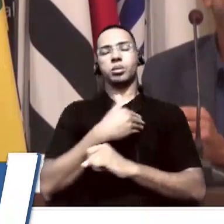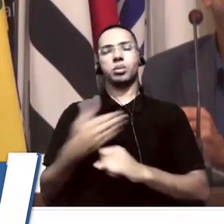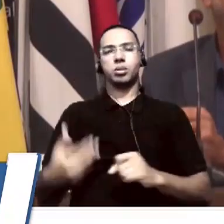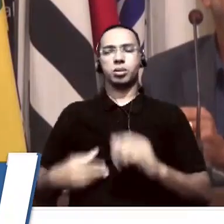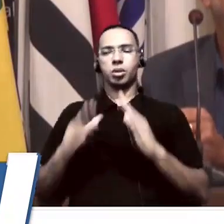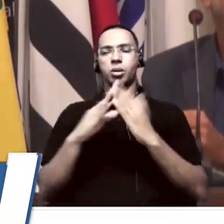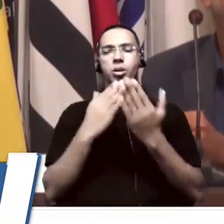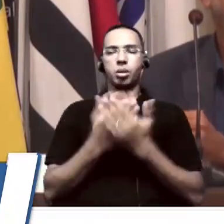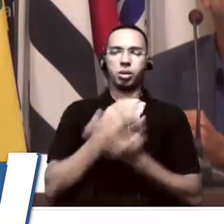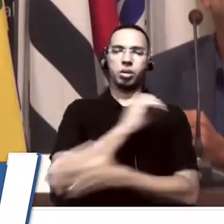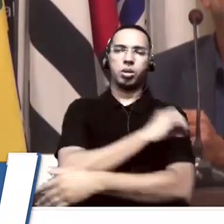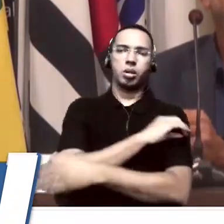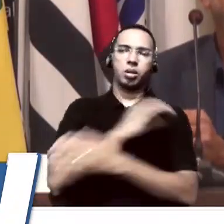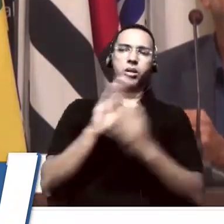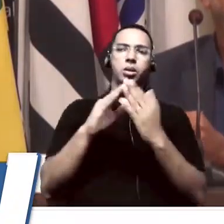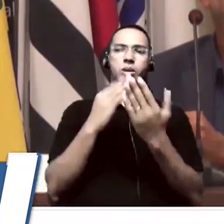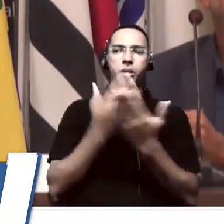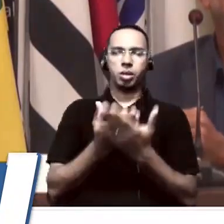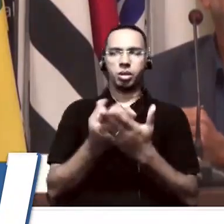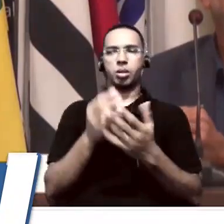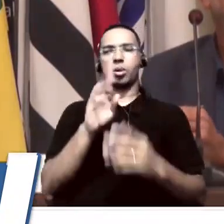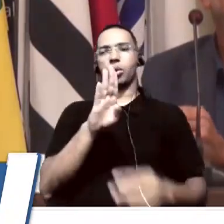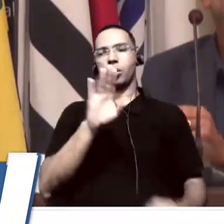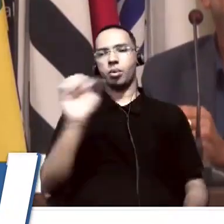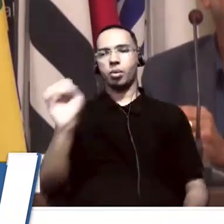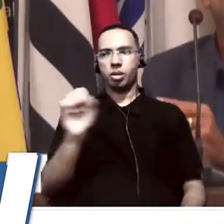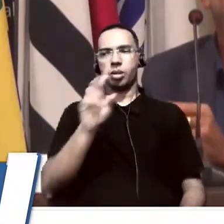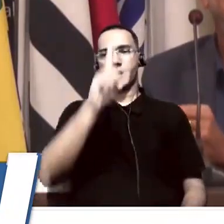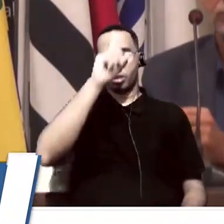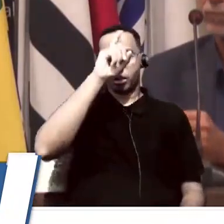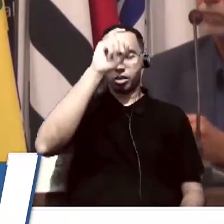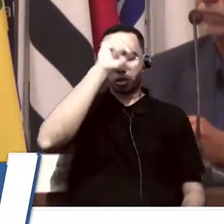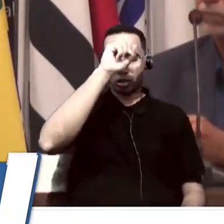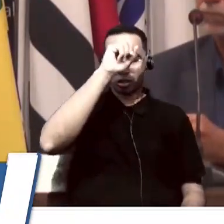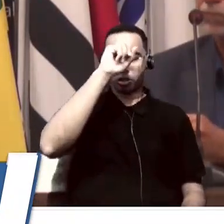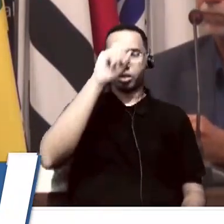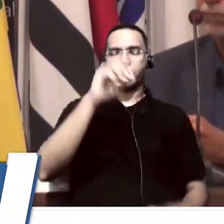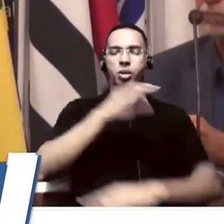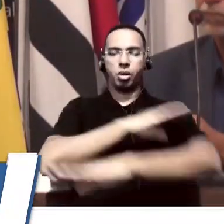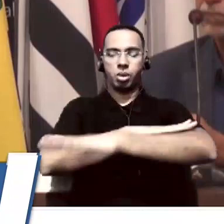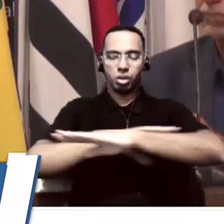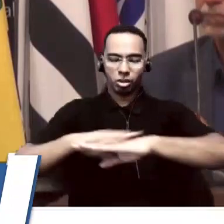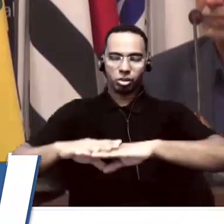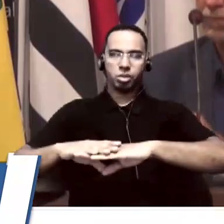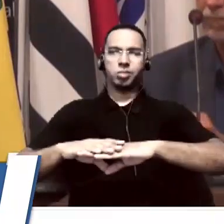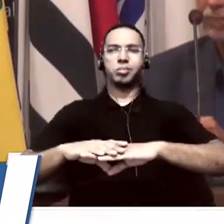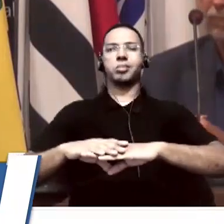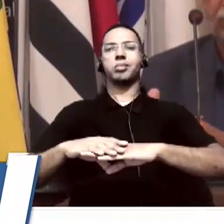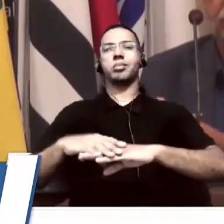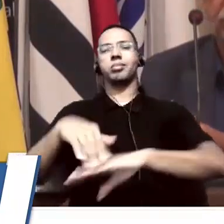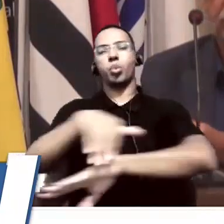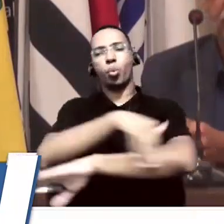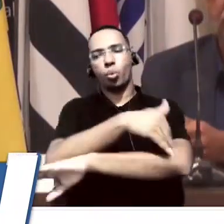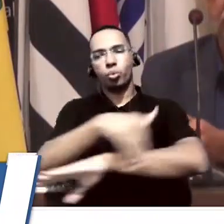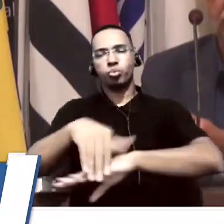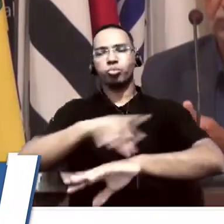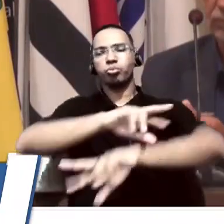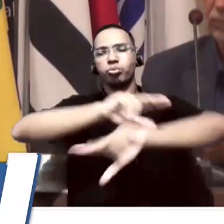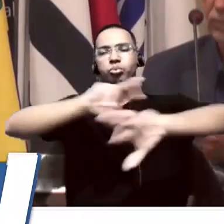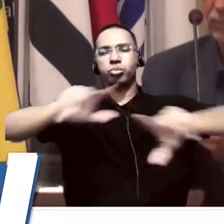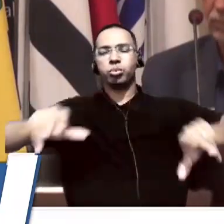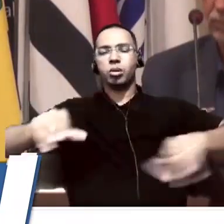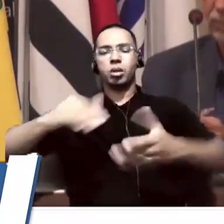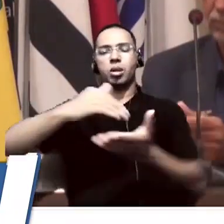escola, UBS, hospitais, recapeamento, vias, ruas, tudo passa pela Secretaria